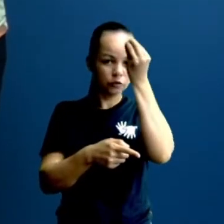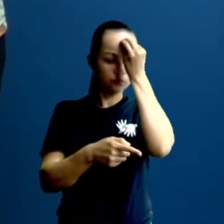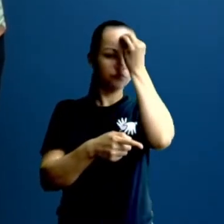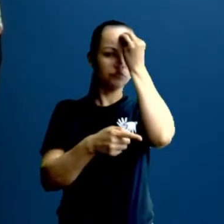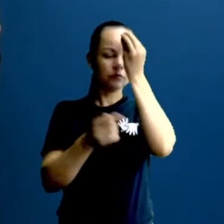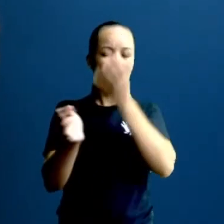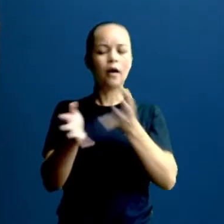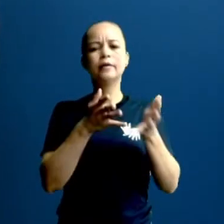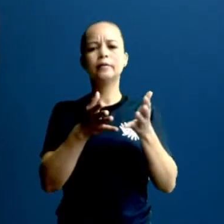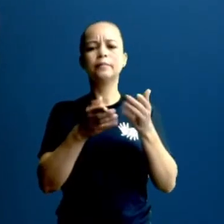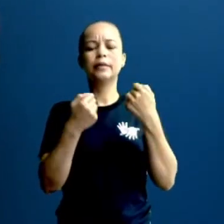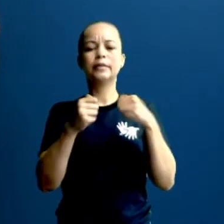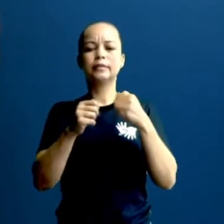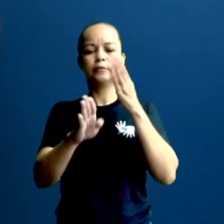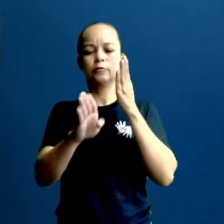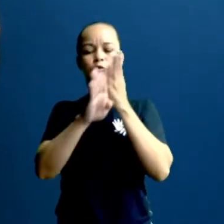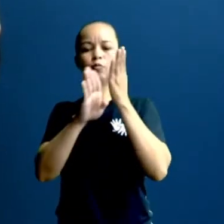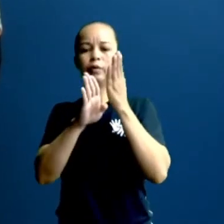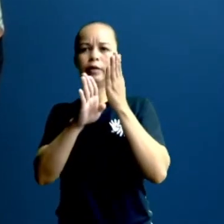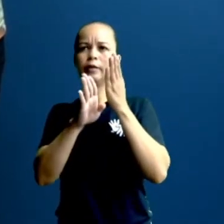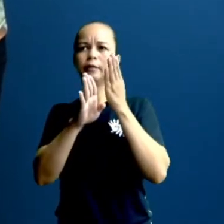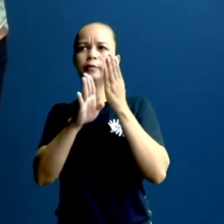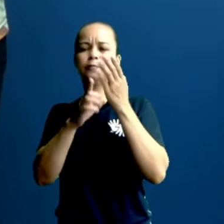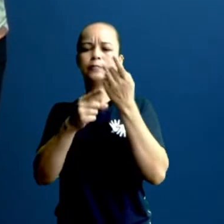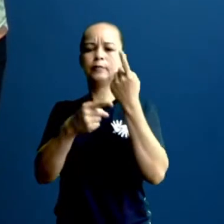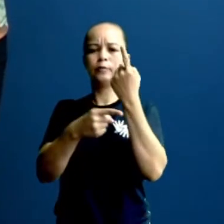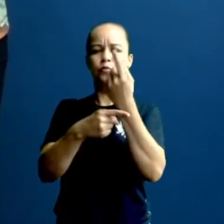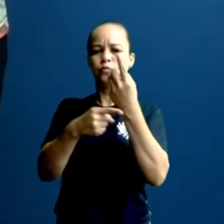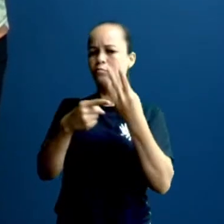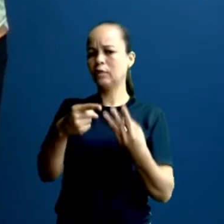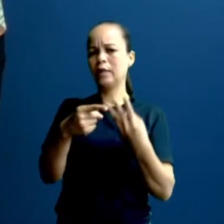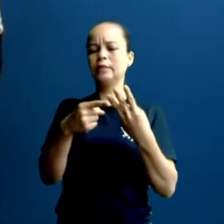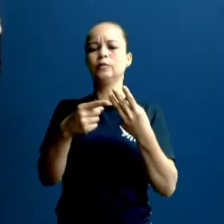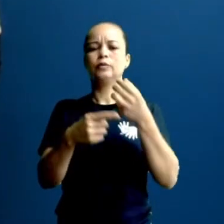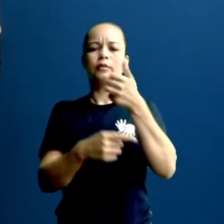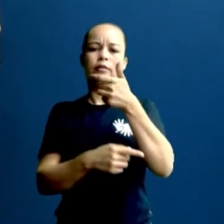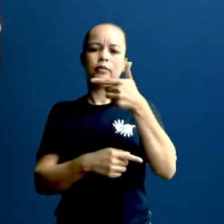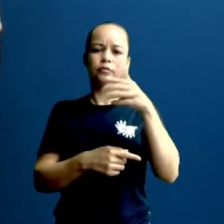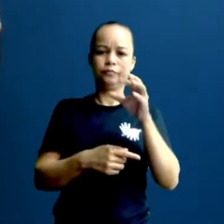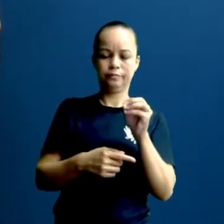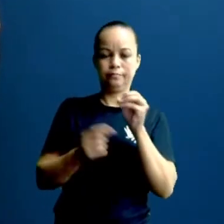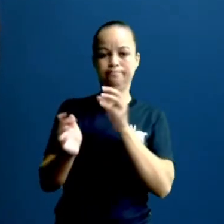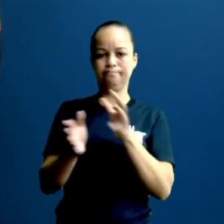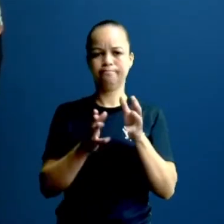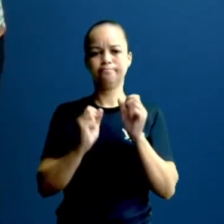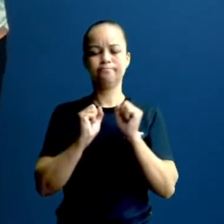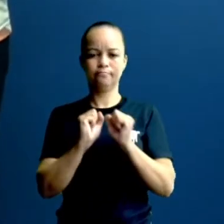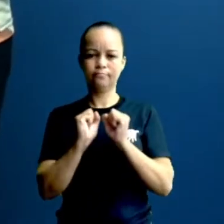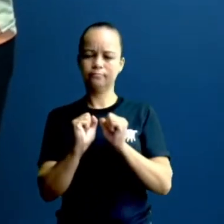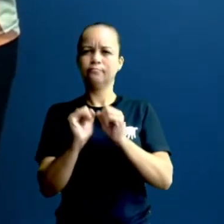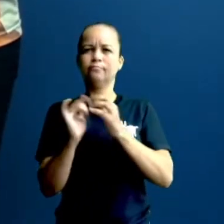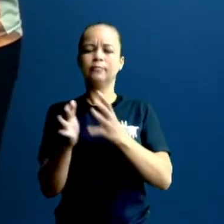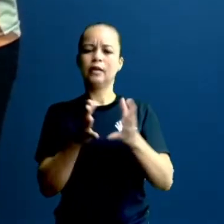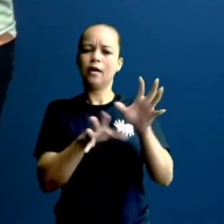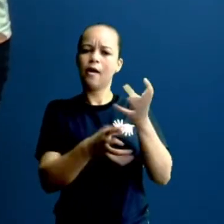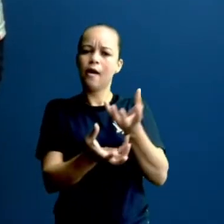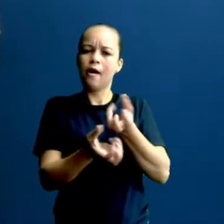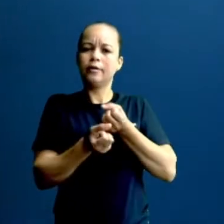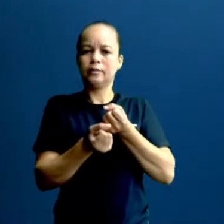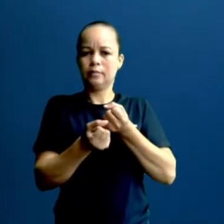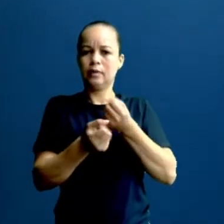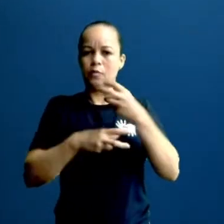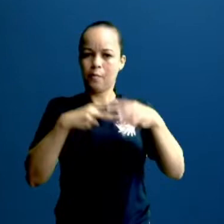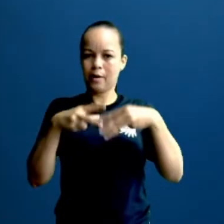né? Descobrir qual é esse 1/3 de 120 aí, para poder ele receber como presente de aniversário. Então,